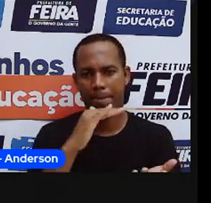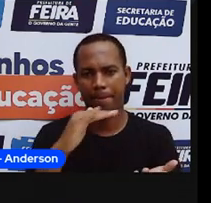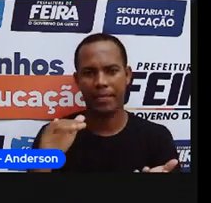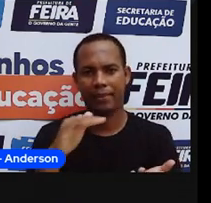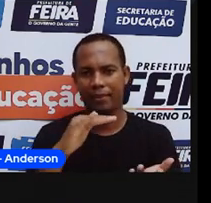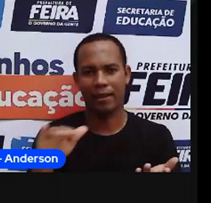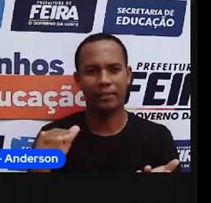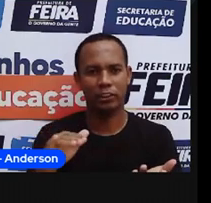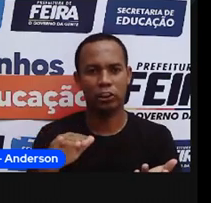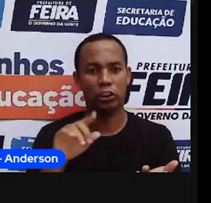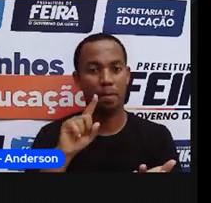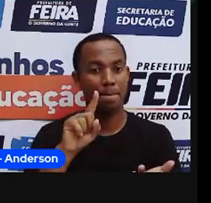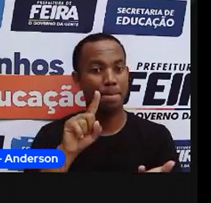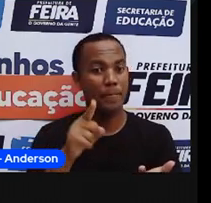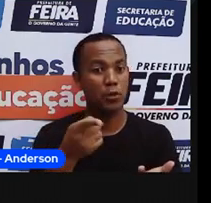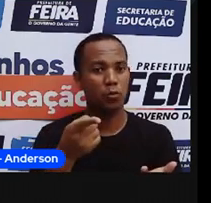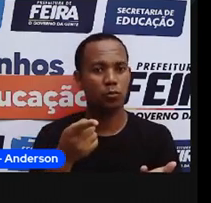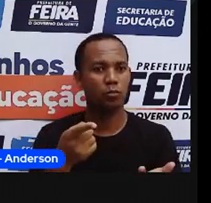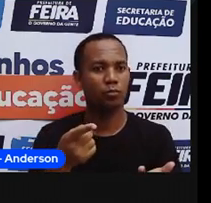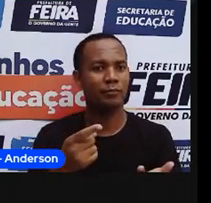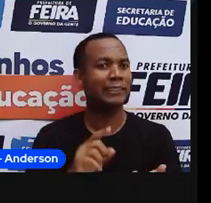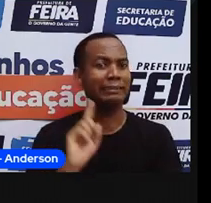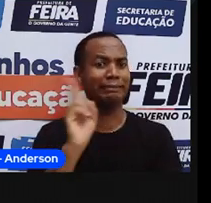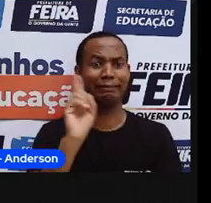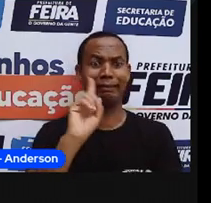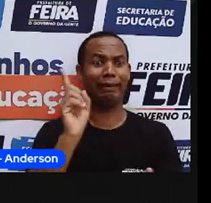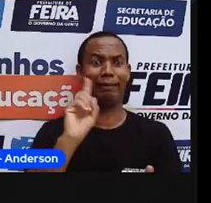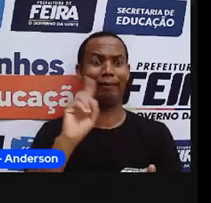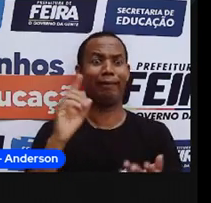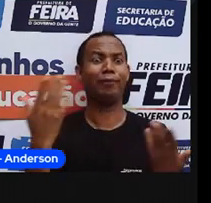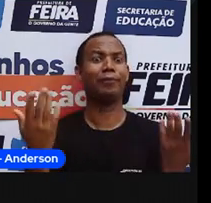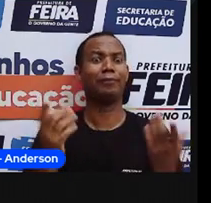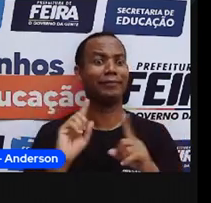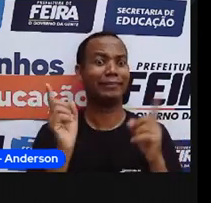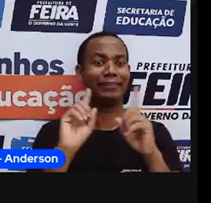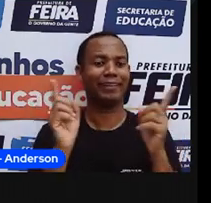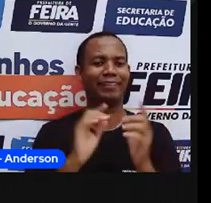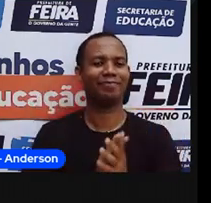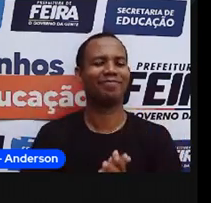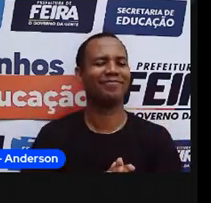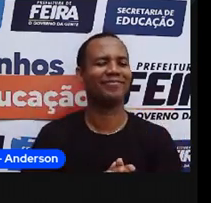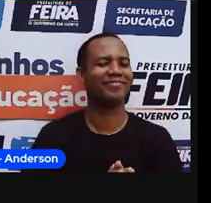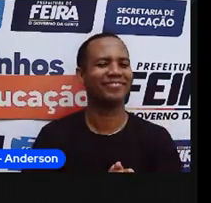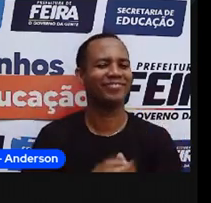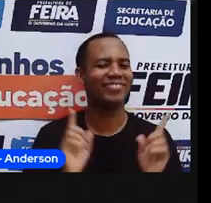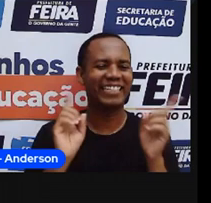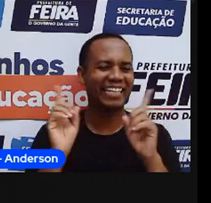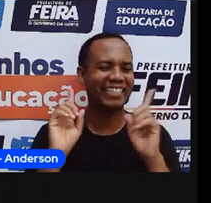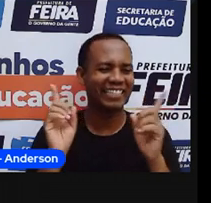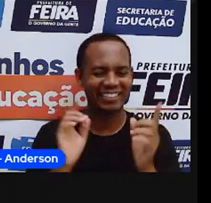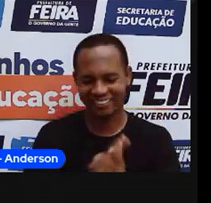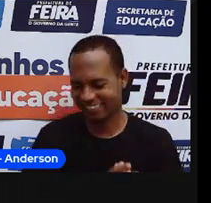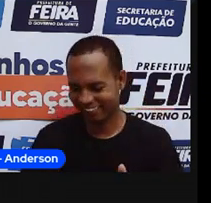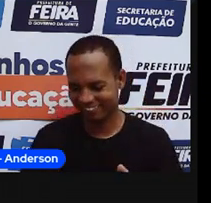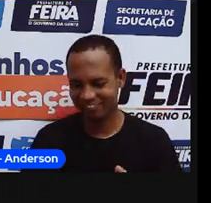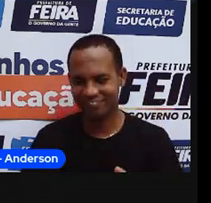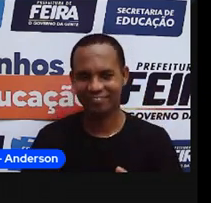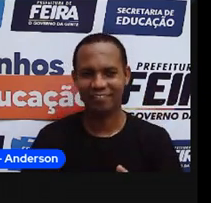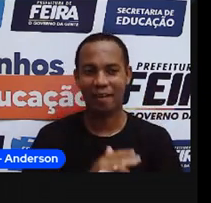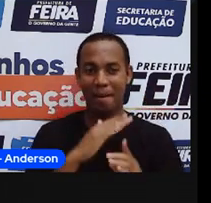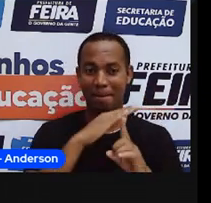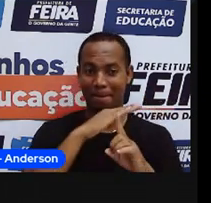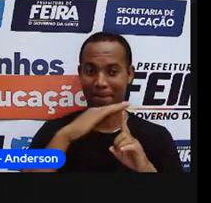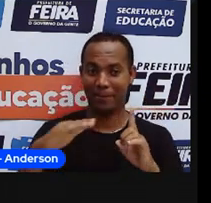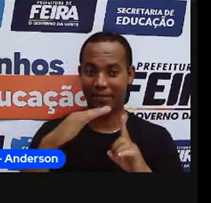Anderson? Não? Anderson não sabe. A metade de 1.000 é o